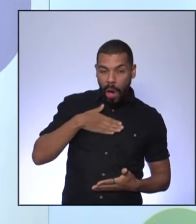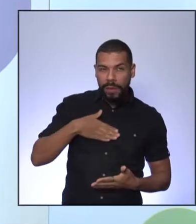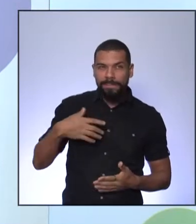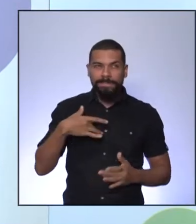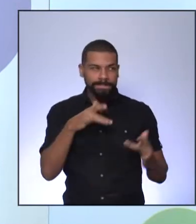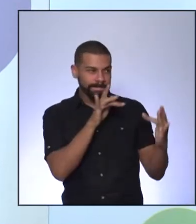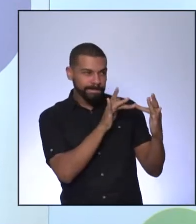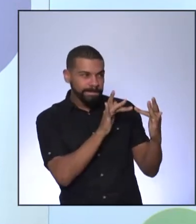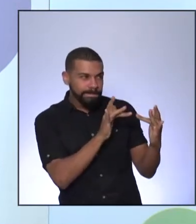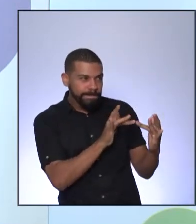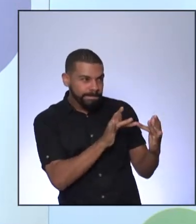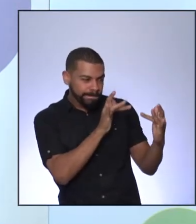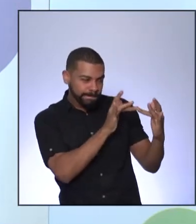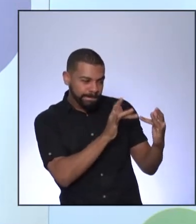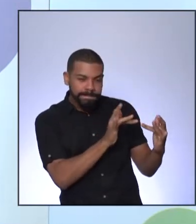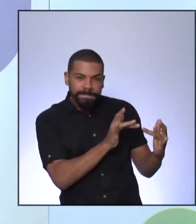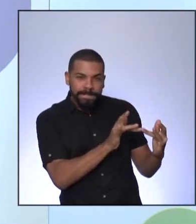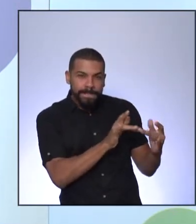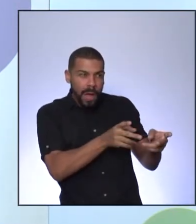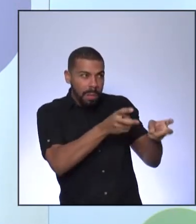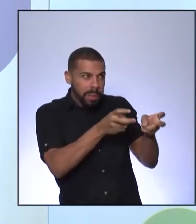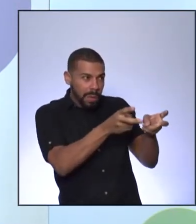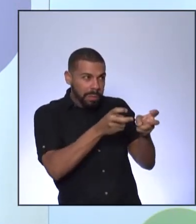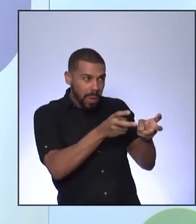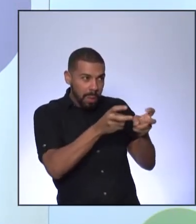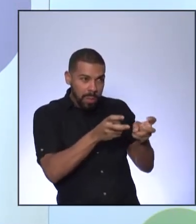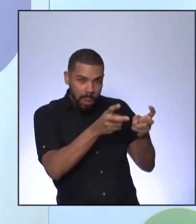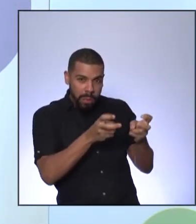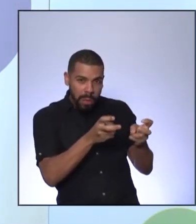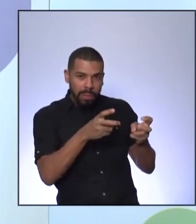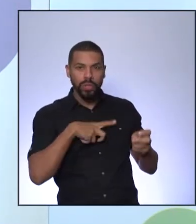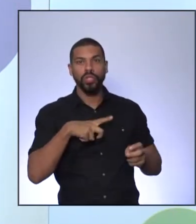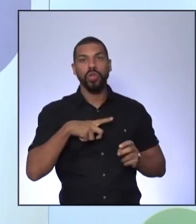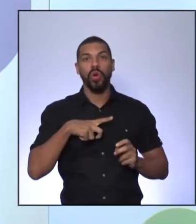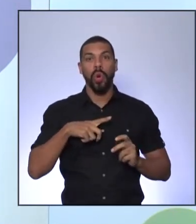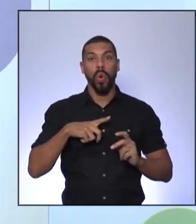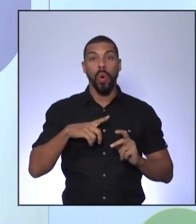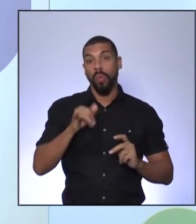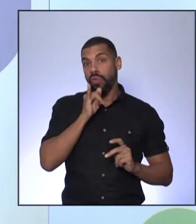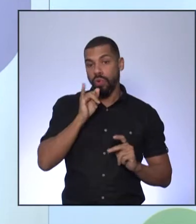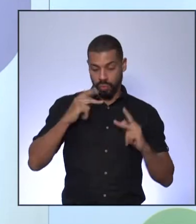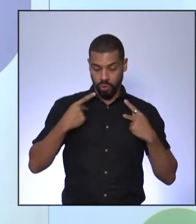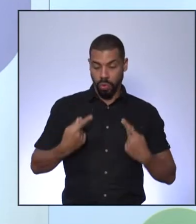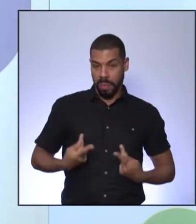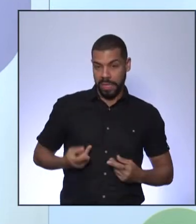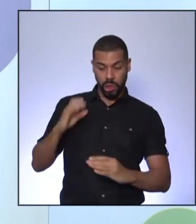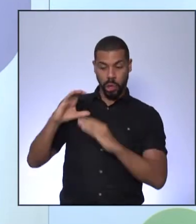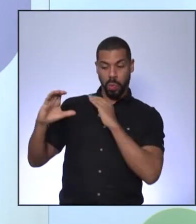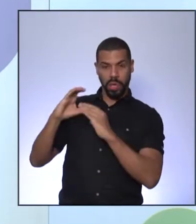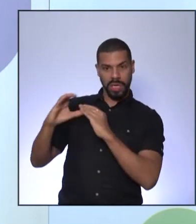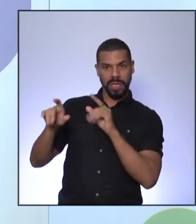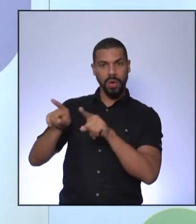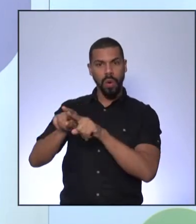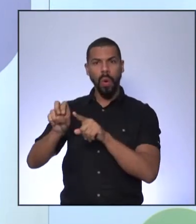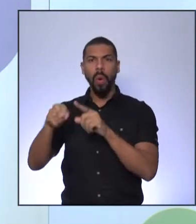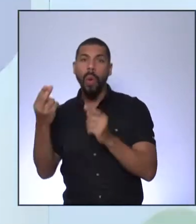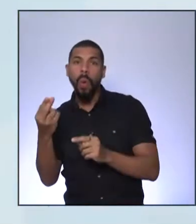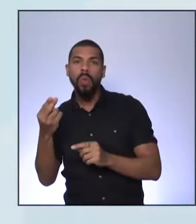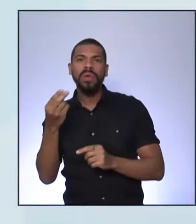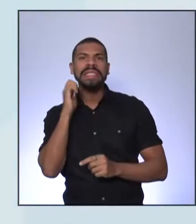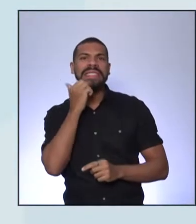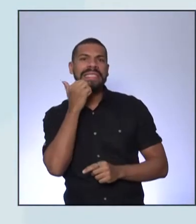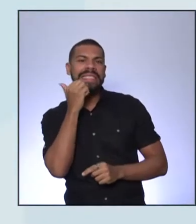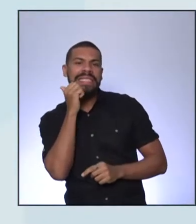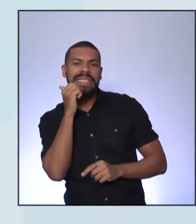mais afinidade, se vocês se aproximam mais da área de humanas, ou da área de linguagens, de ciências da natureza ou de